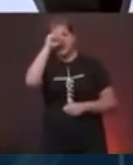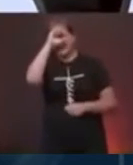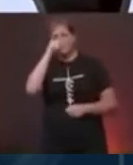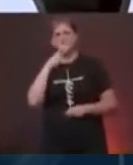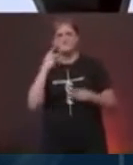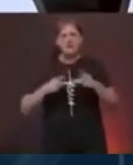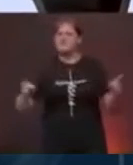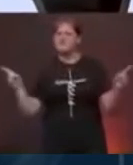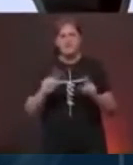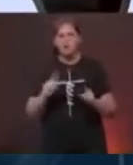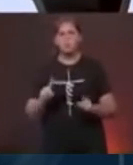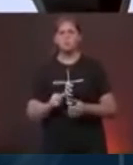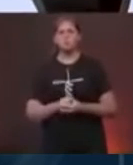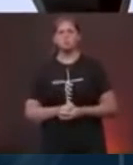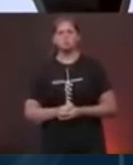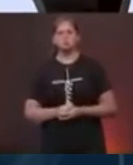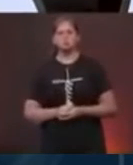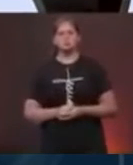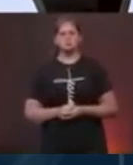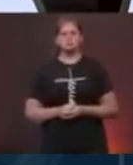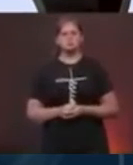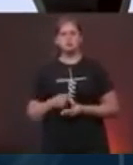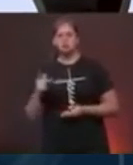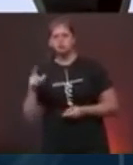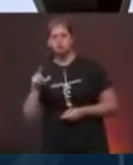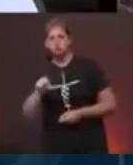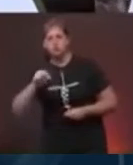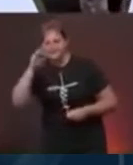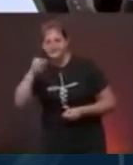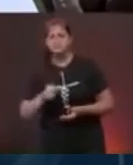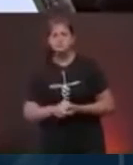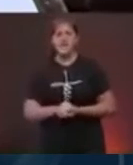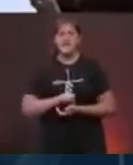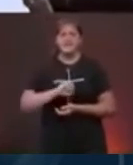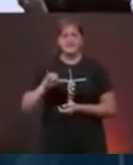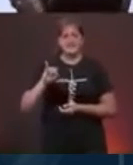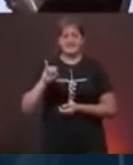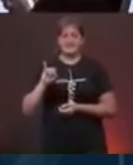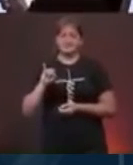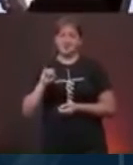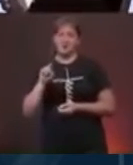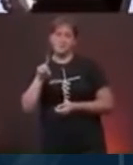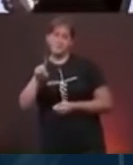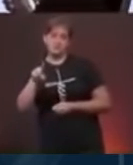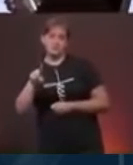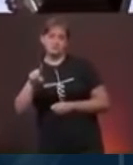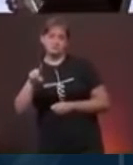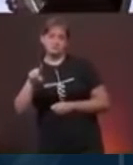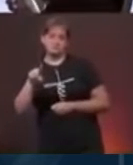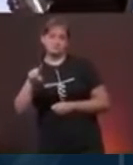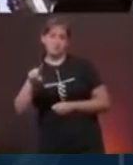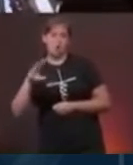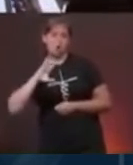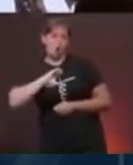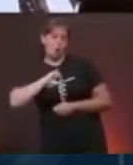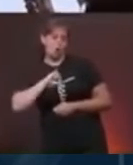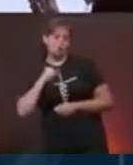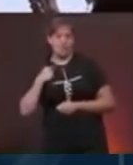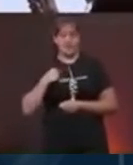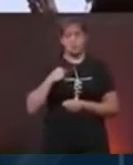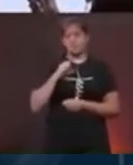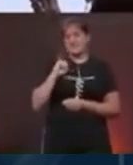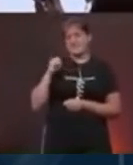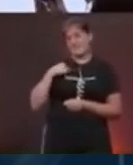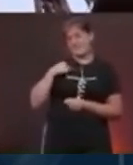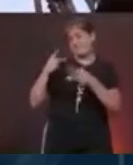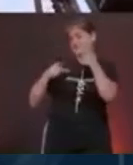não. Eu não preciso fazer média. Se para você me amar, eu só tiver que falar sim, não me ame. Porque eu não vou me anular para